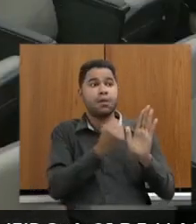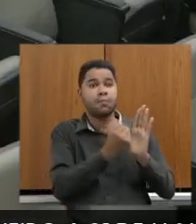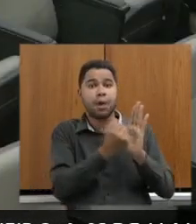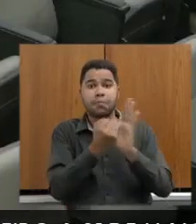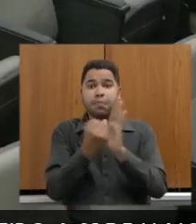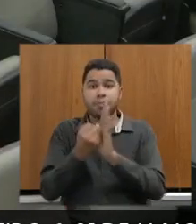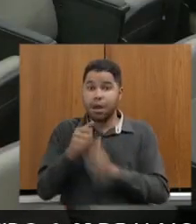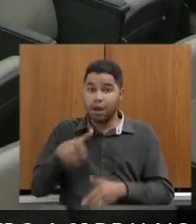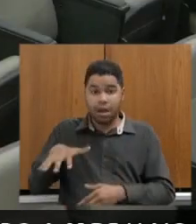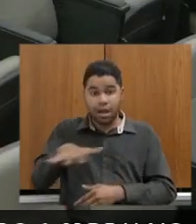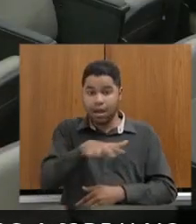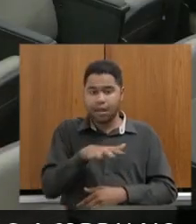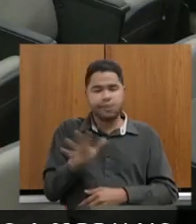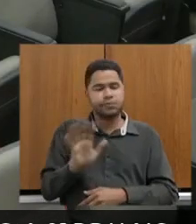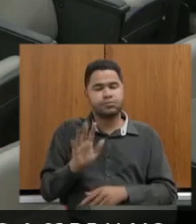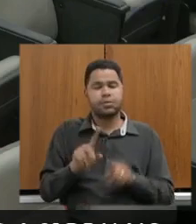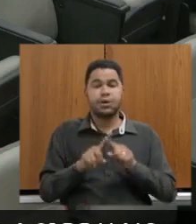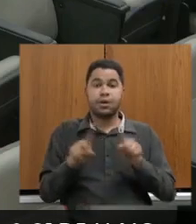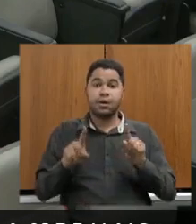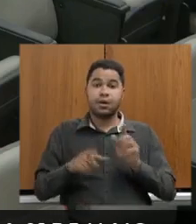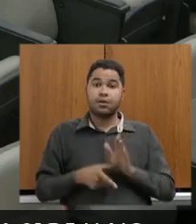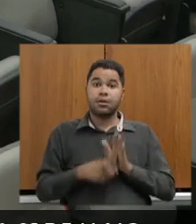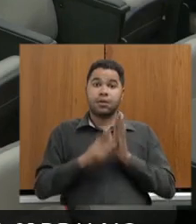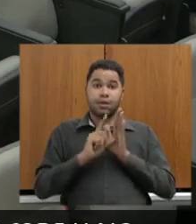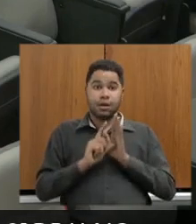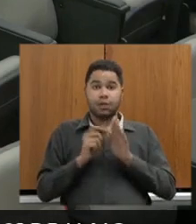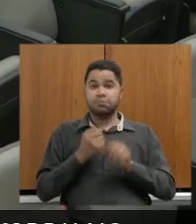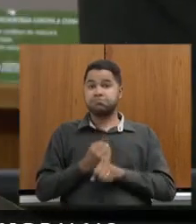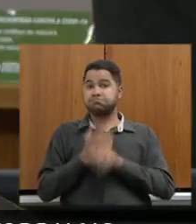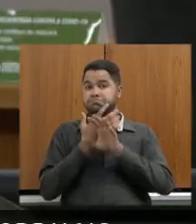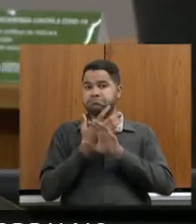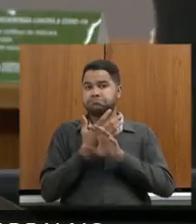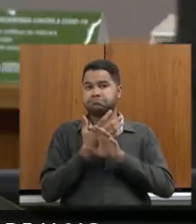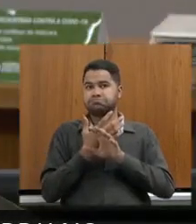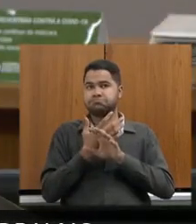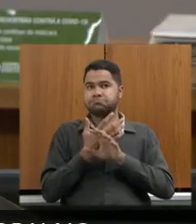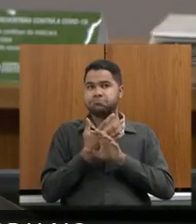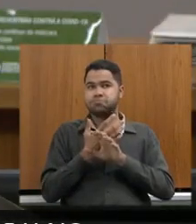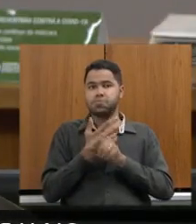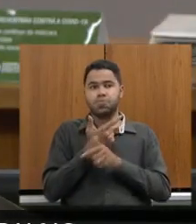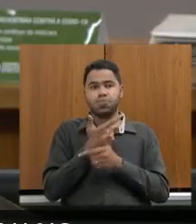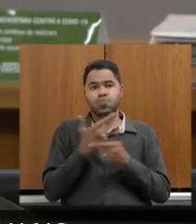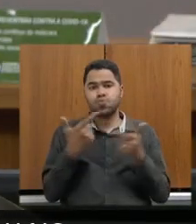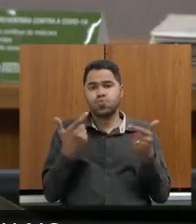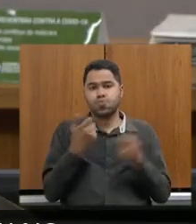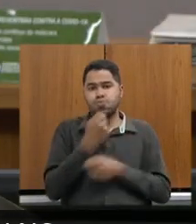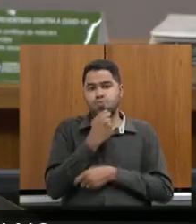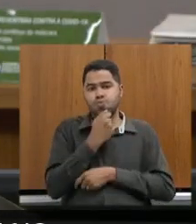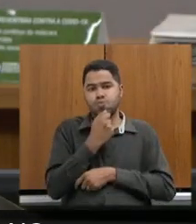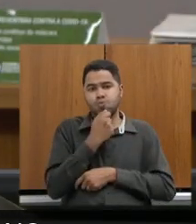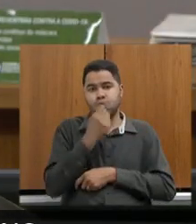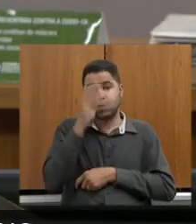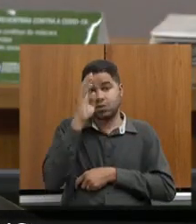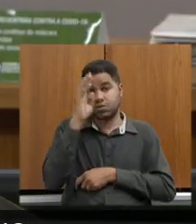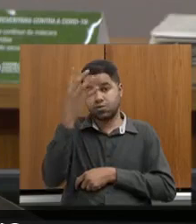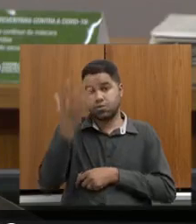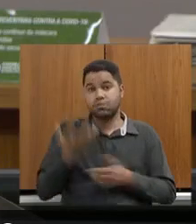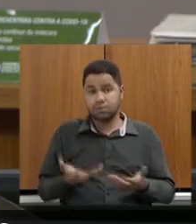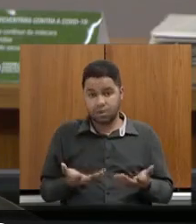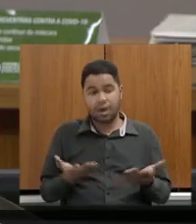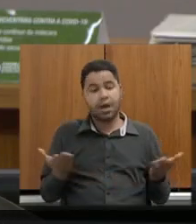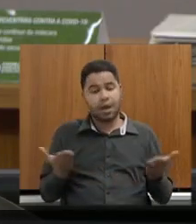que não são regionais e 500 do plantão digital não tínhamos ali a solução que